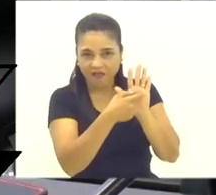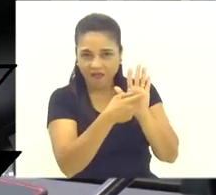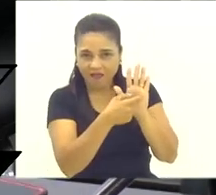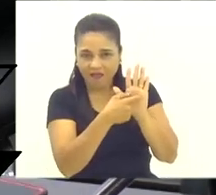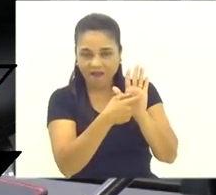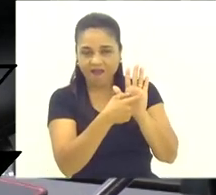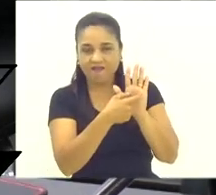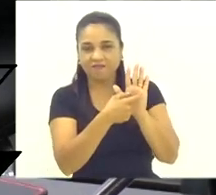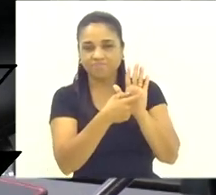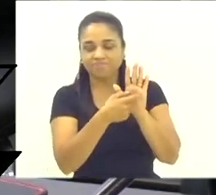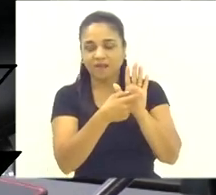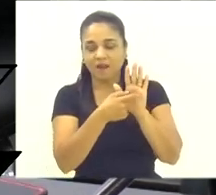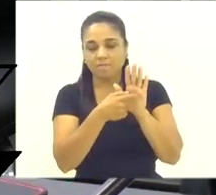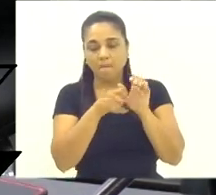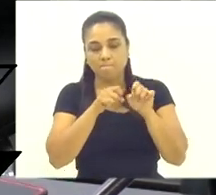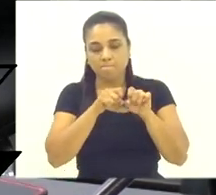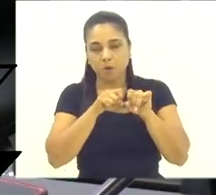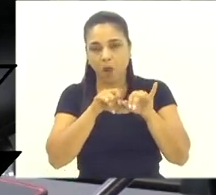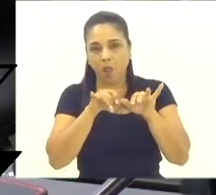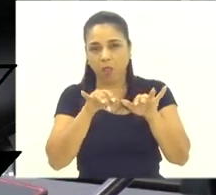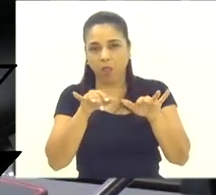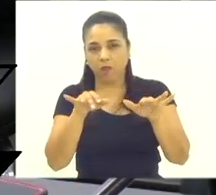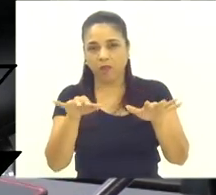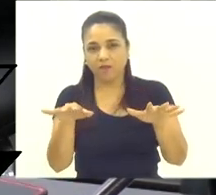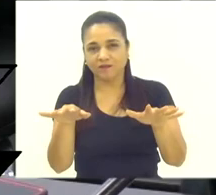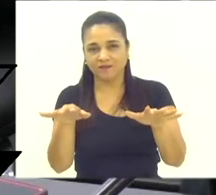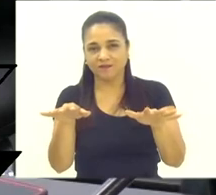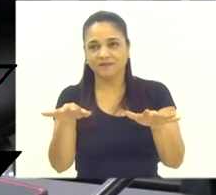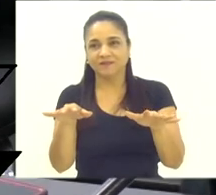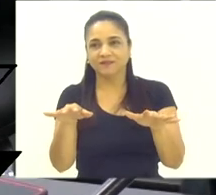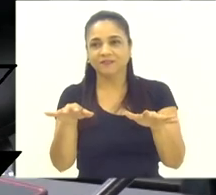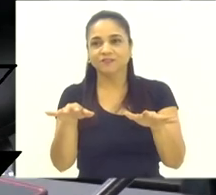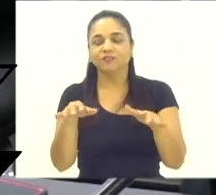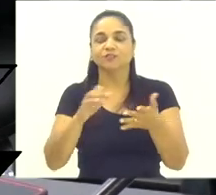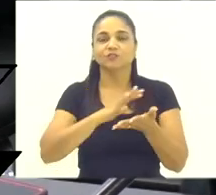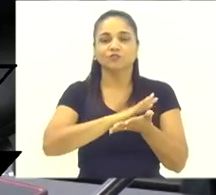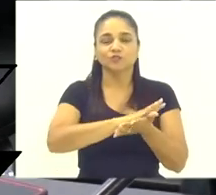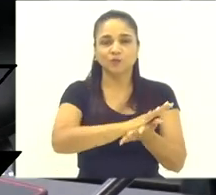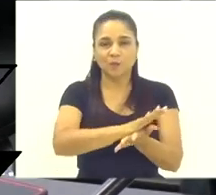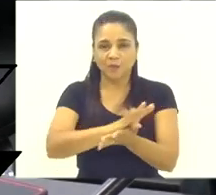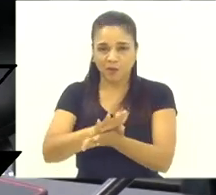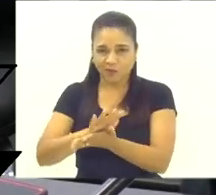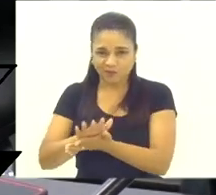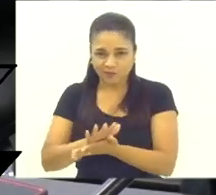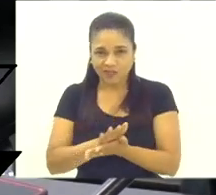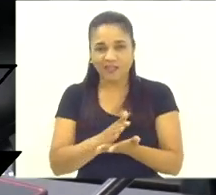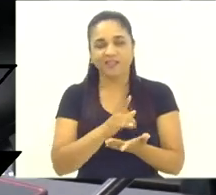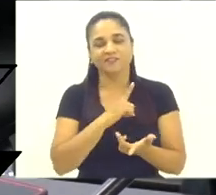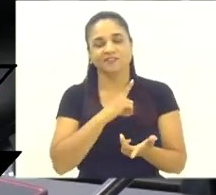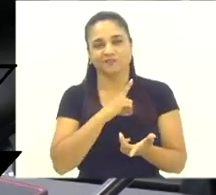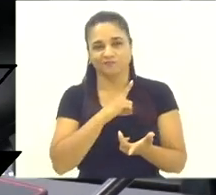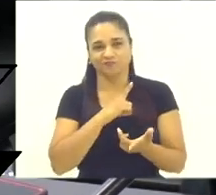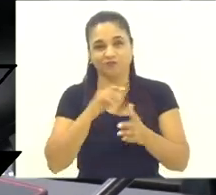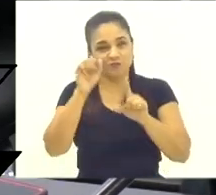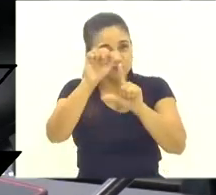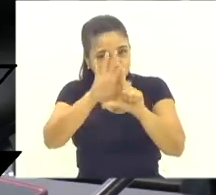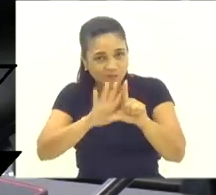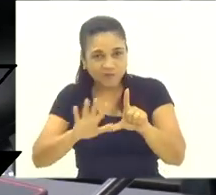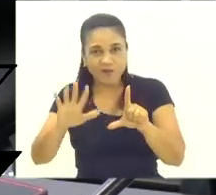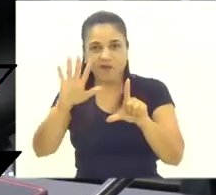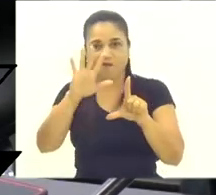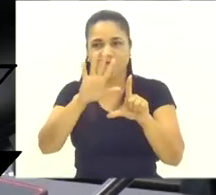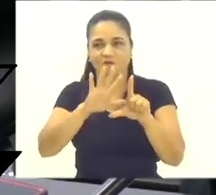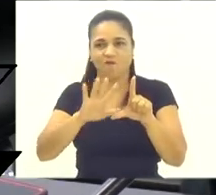ela replica O que são muitas vezes os preconceitos é isso né muitas vezes o que as plataformas